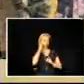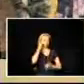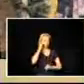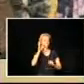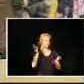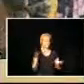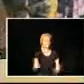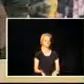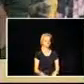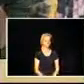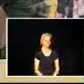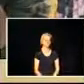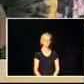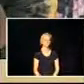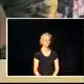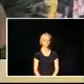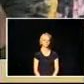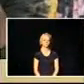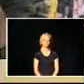publicação.